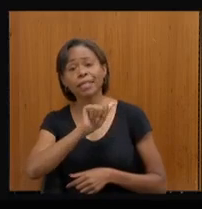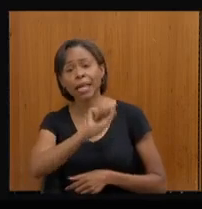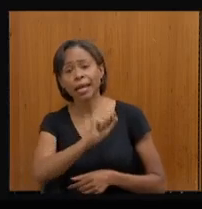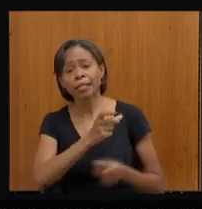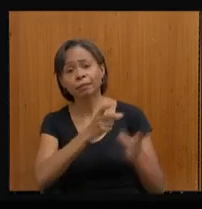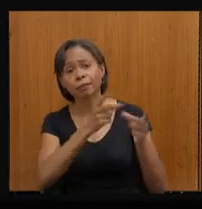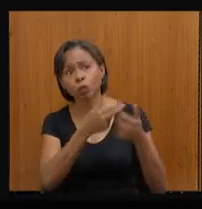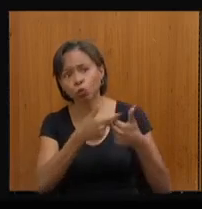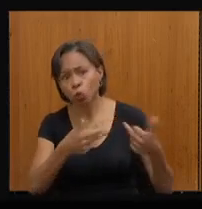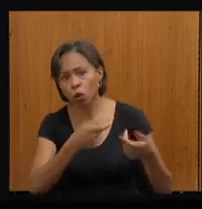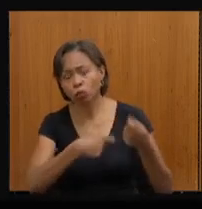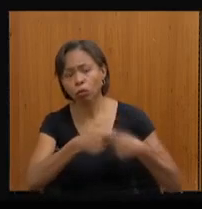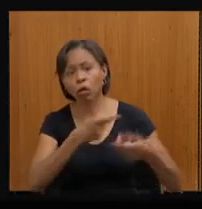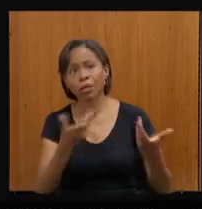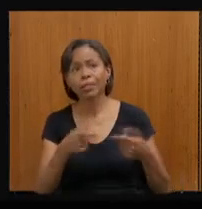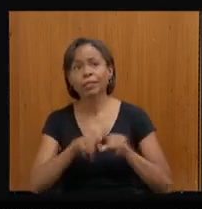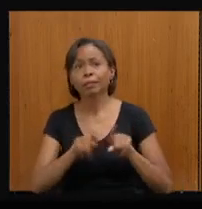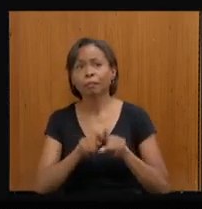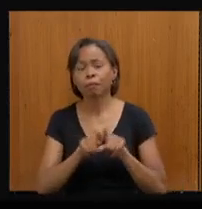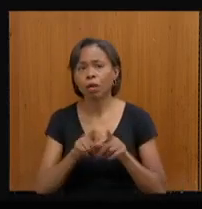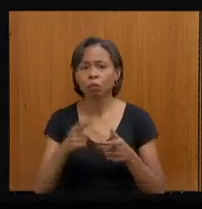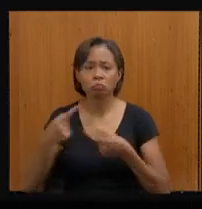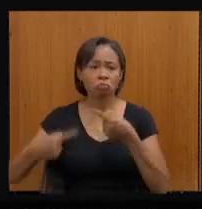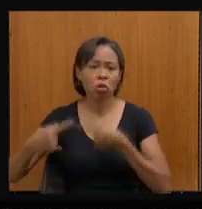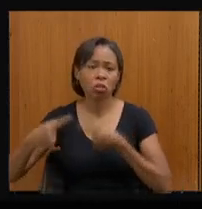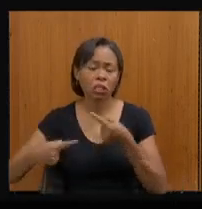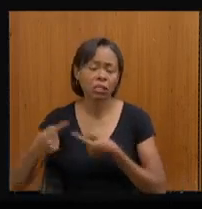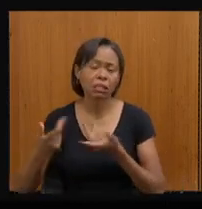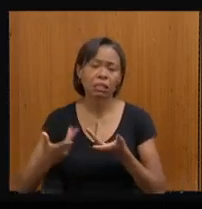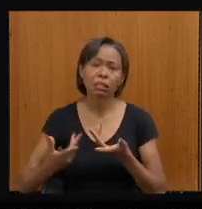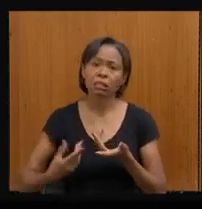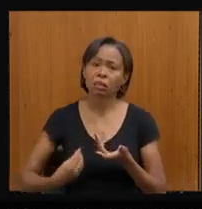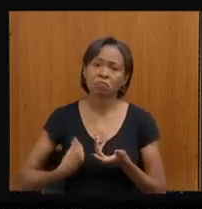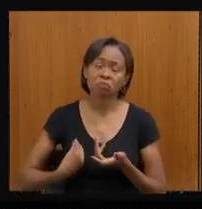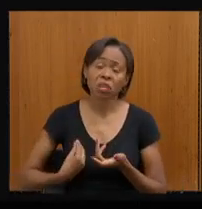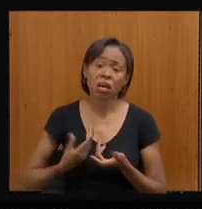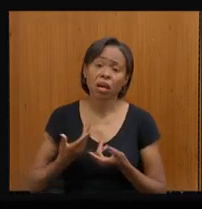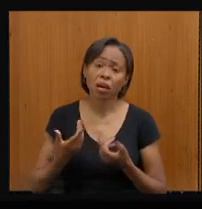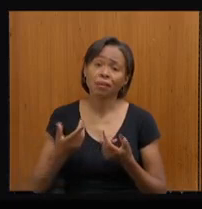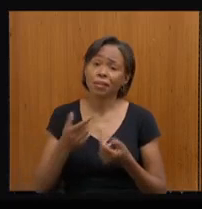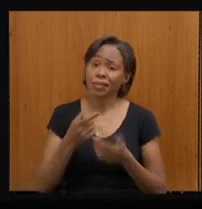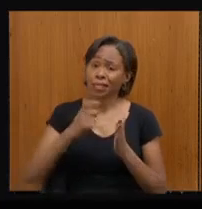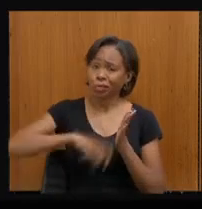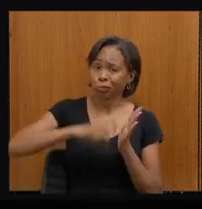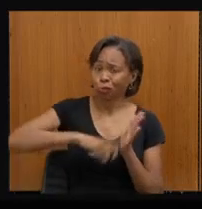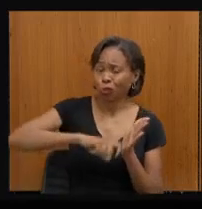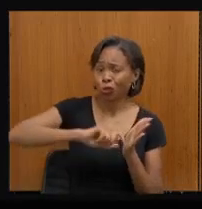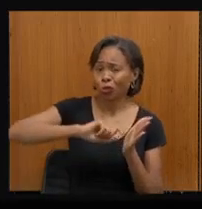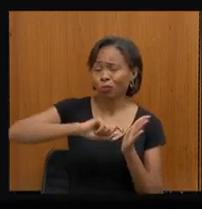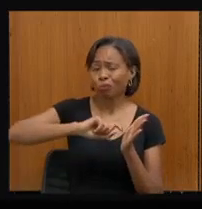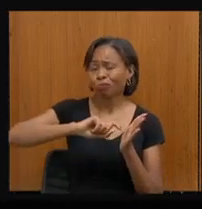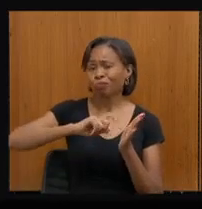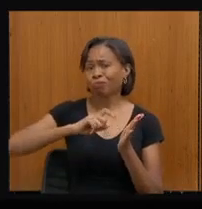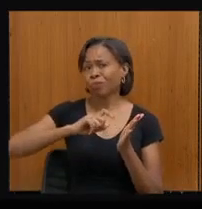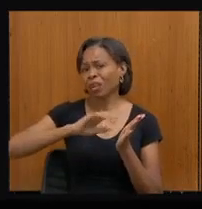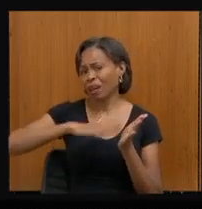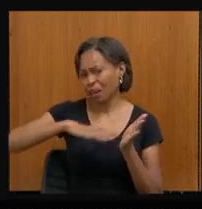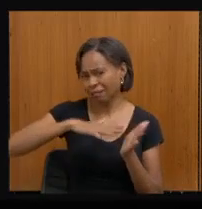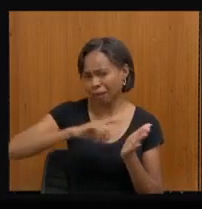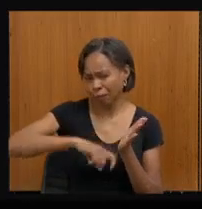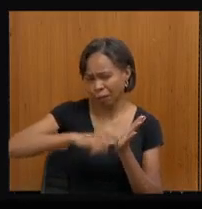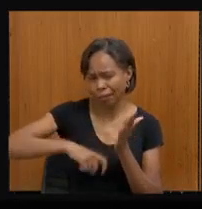políticas industriais tem que contemplar o hidrogênio Verde políticas tributárias a